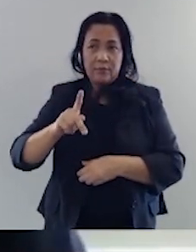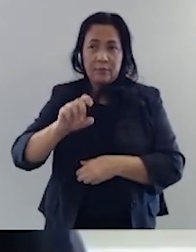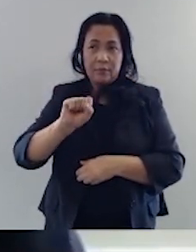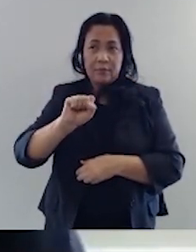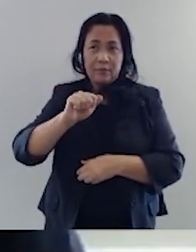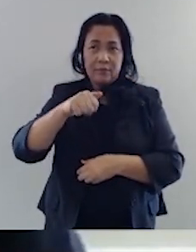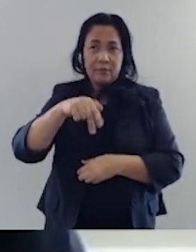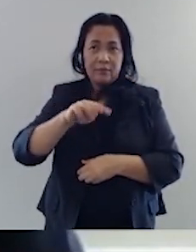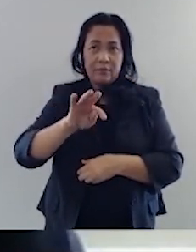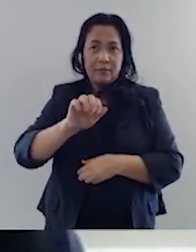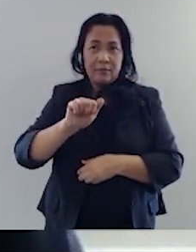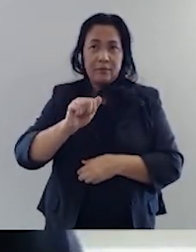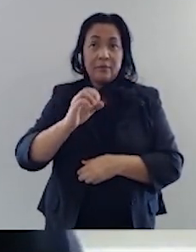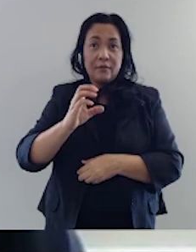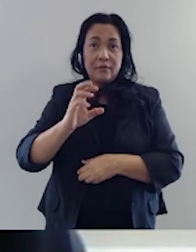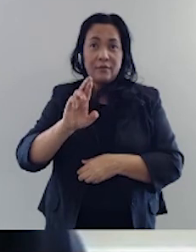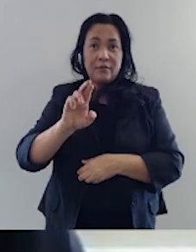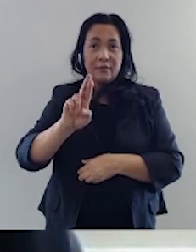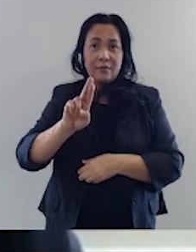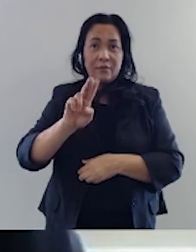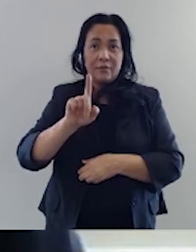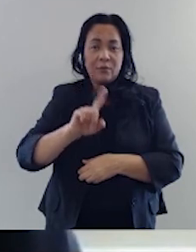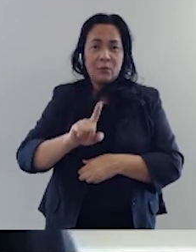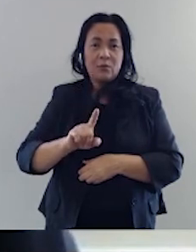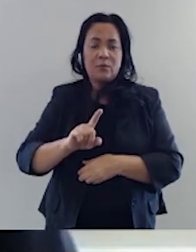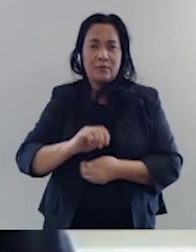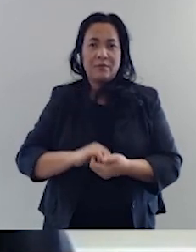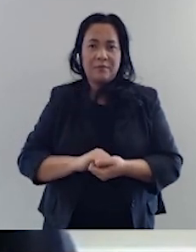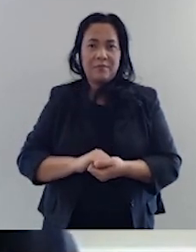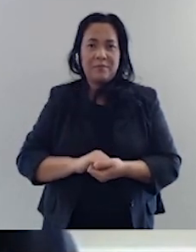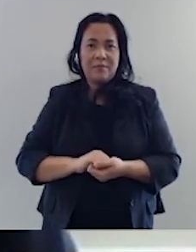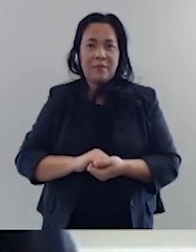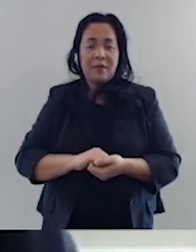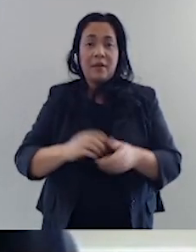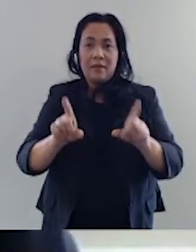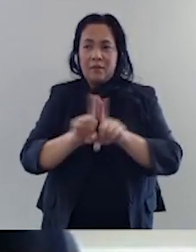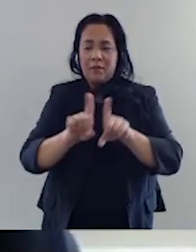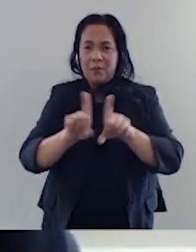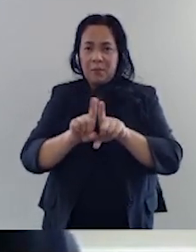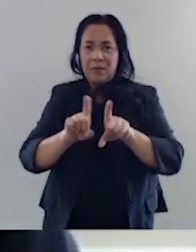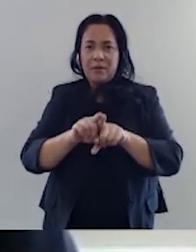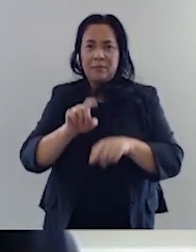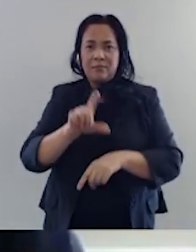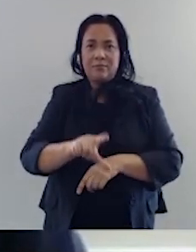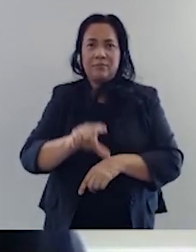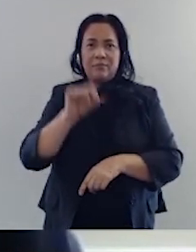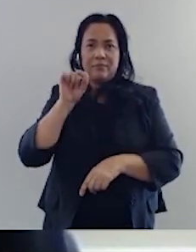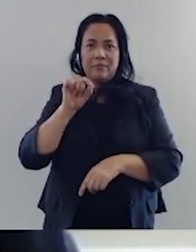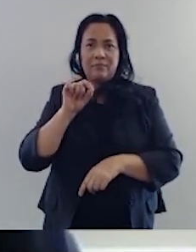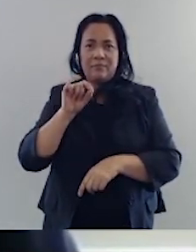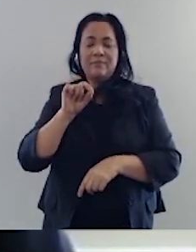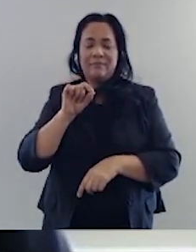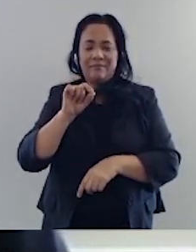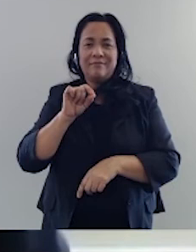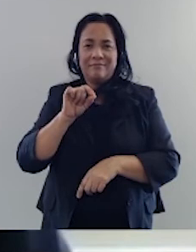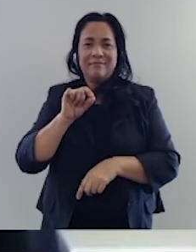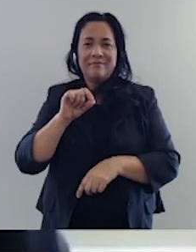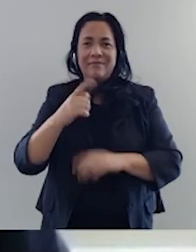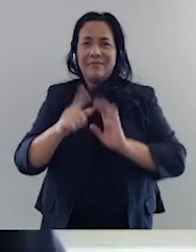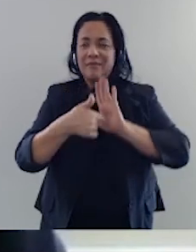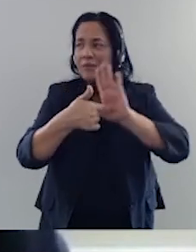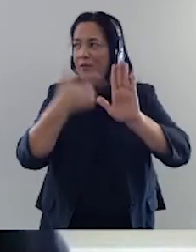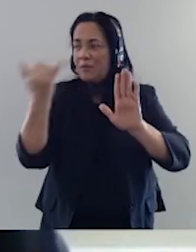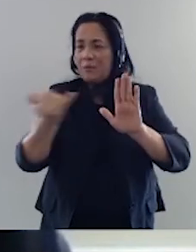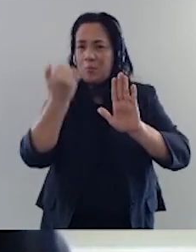do Conselho Federal, não apenas pelo Congresso, mas também por tê-lo escolhido para dirigir esta